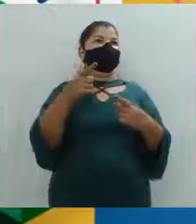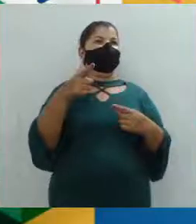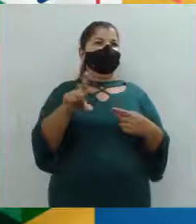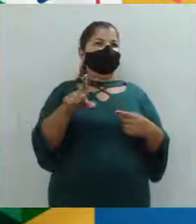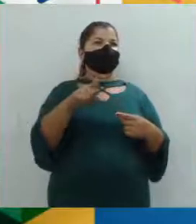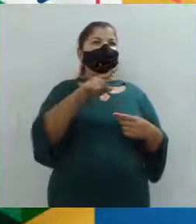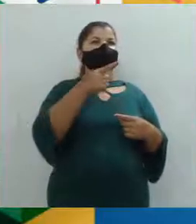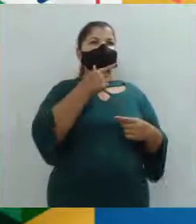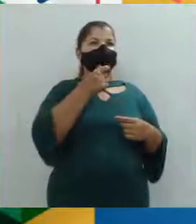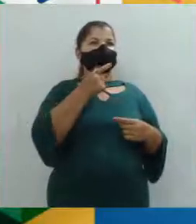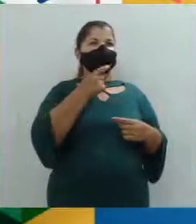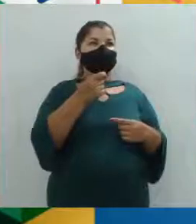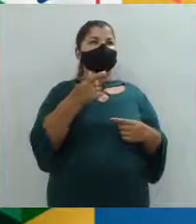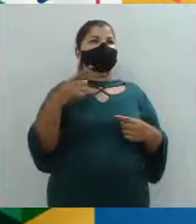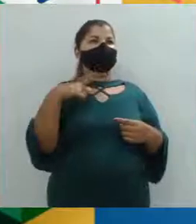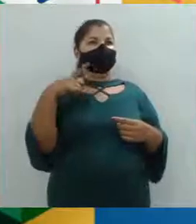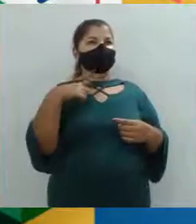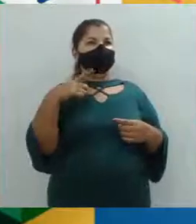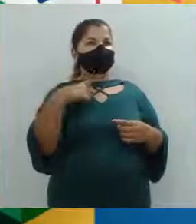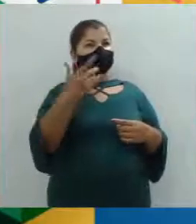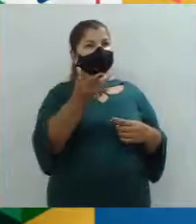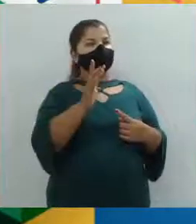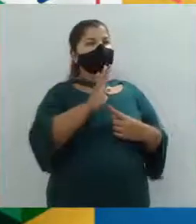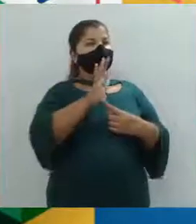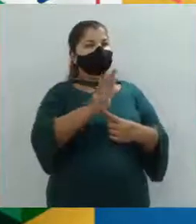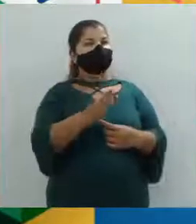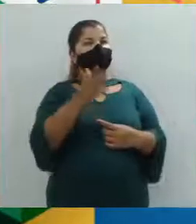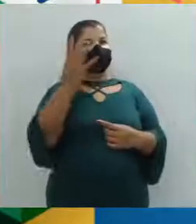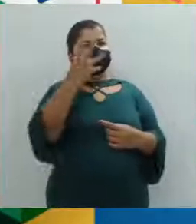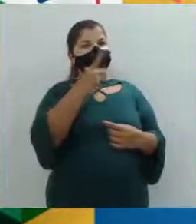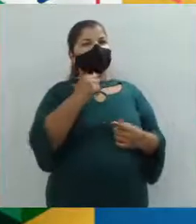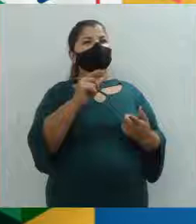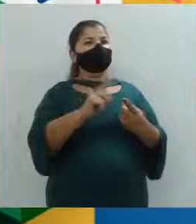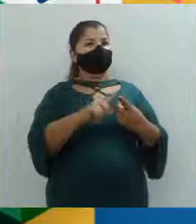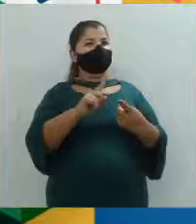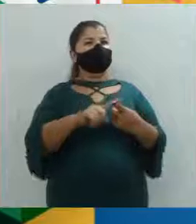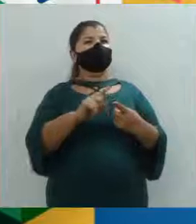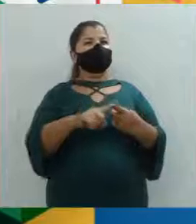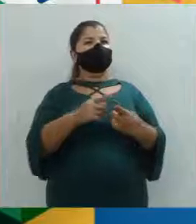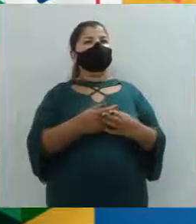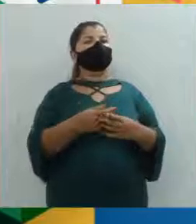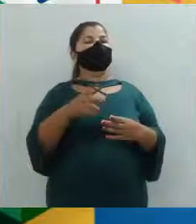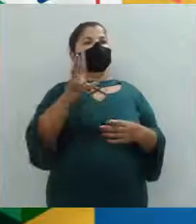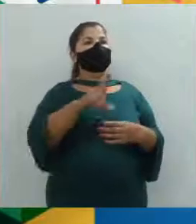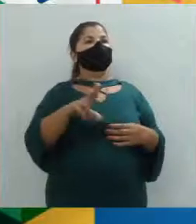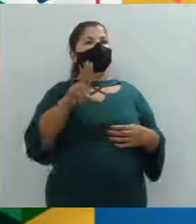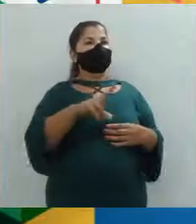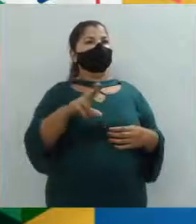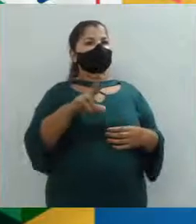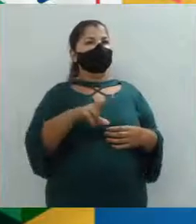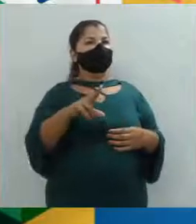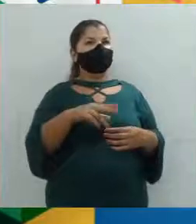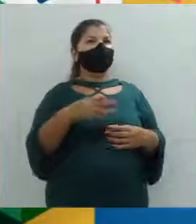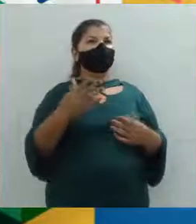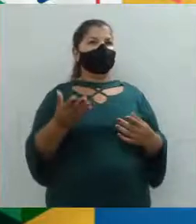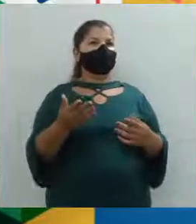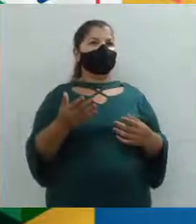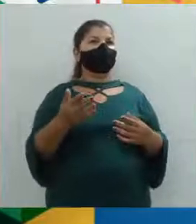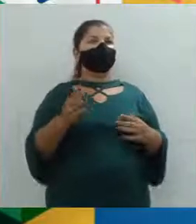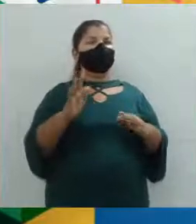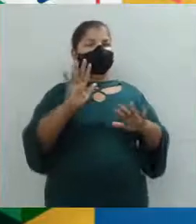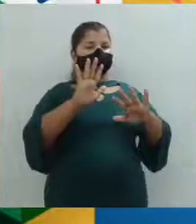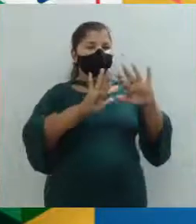Rachad, que é linda também. Ele vai usar alguns